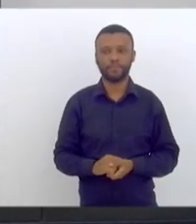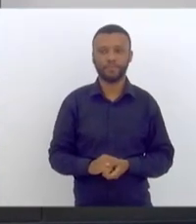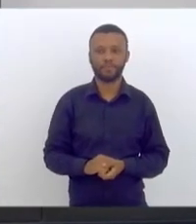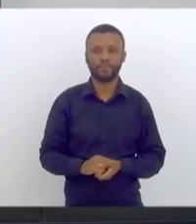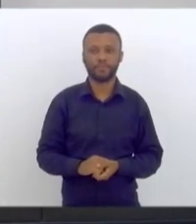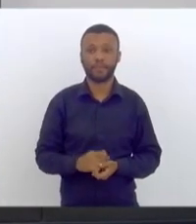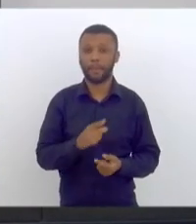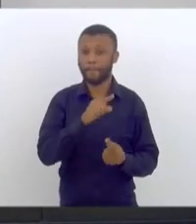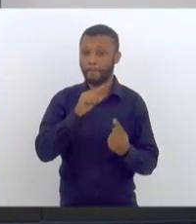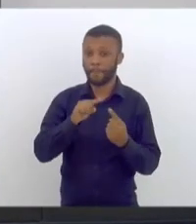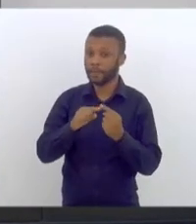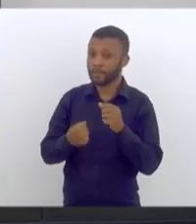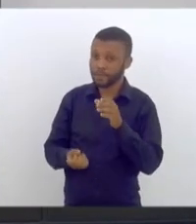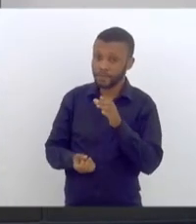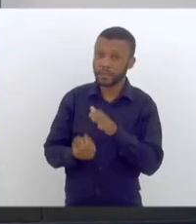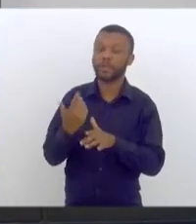meta de geração de emprego